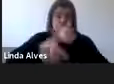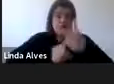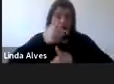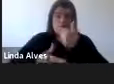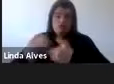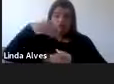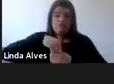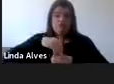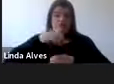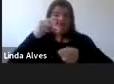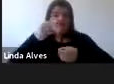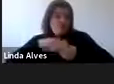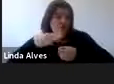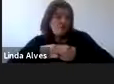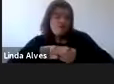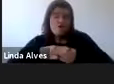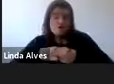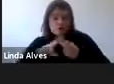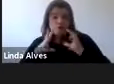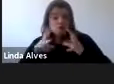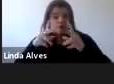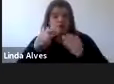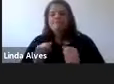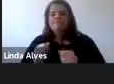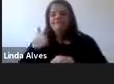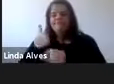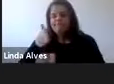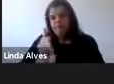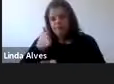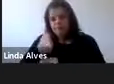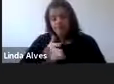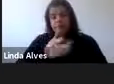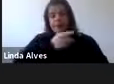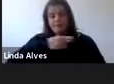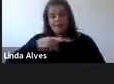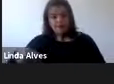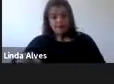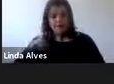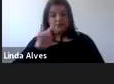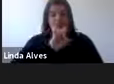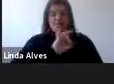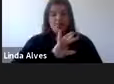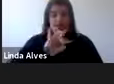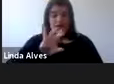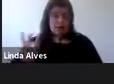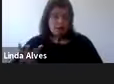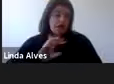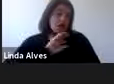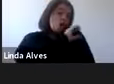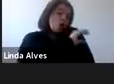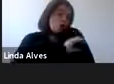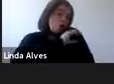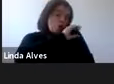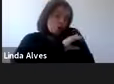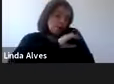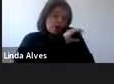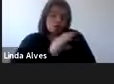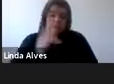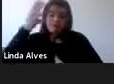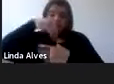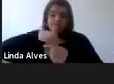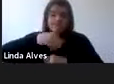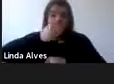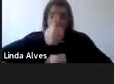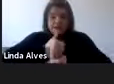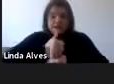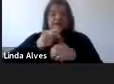bancada conjunta participar das negociações o presidente de cada sindicato e o coordenador da comissão de cada fábrica da Volkswagen do Brasil. Tá. E aí,